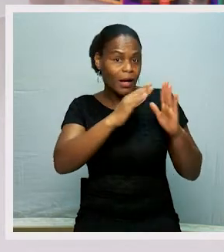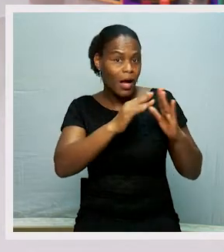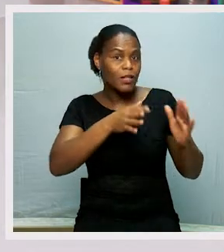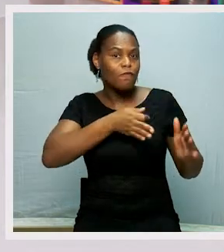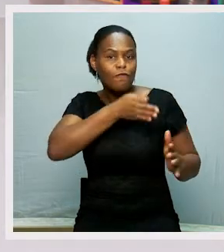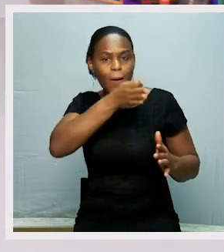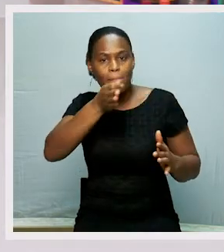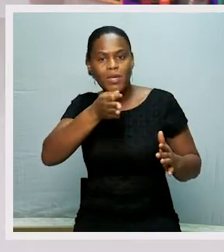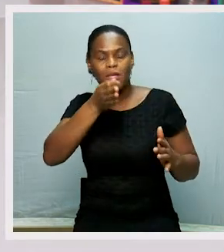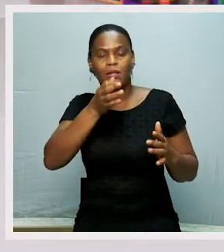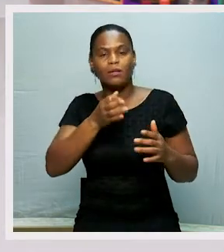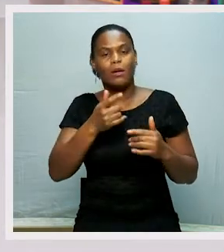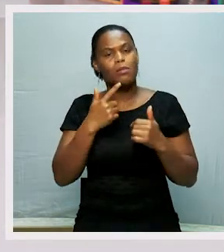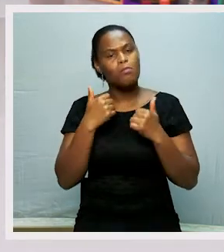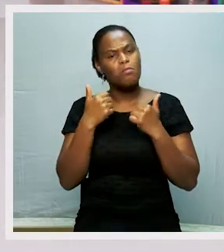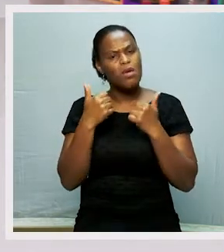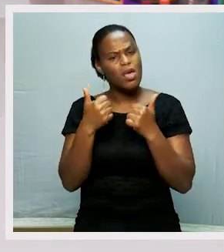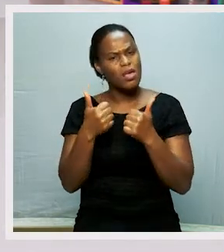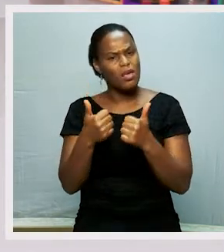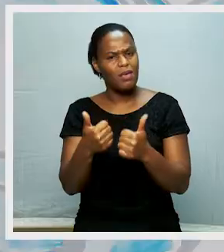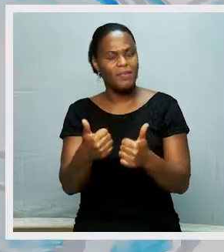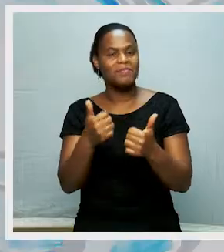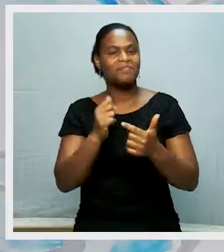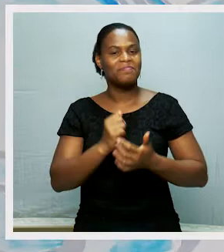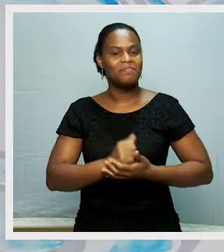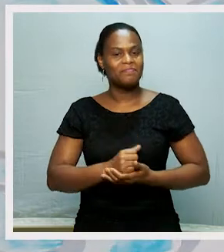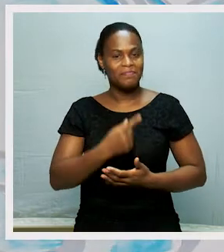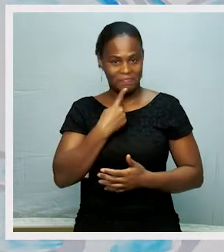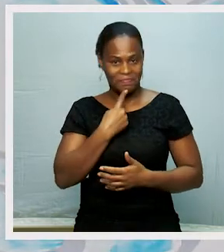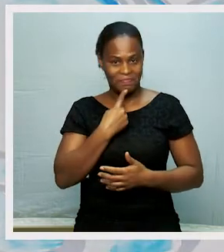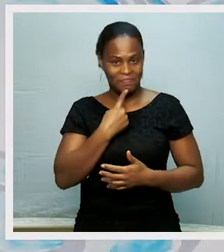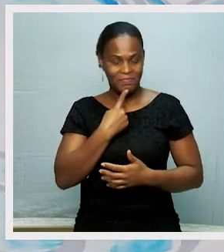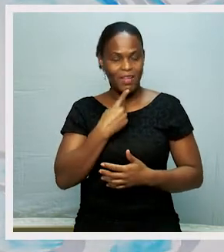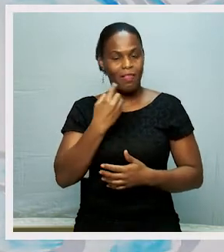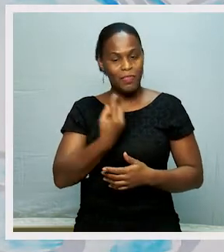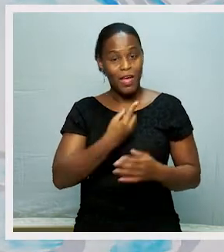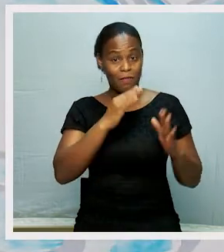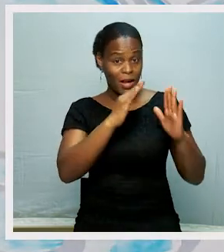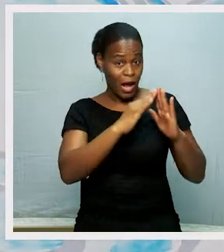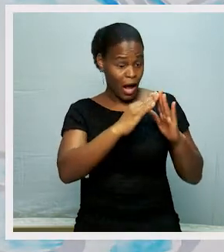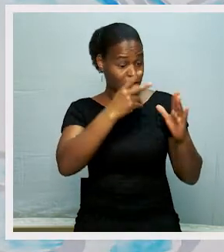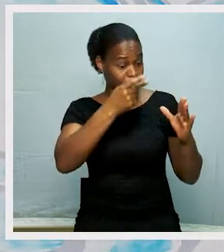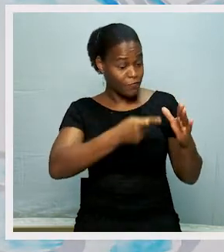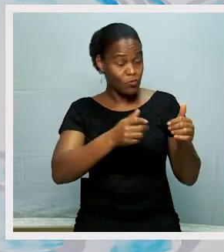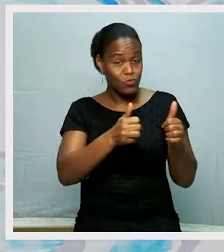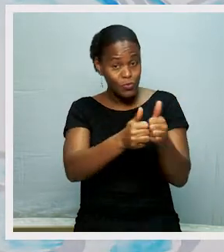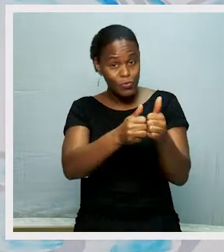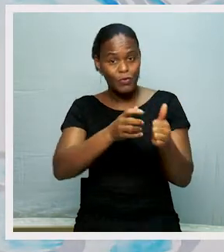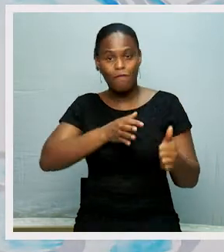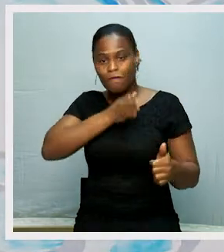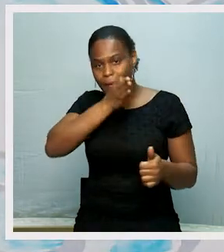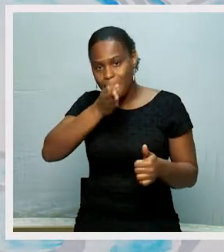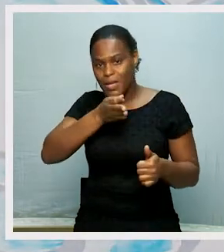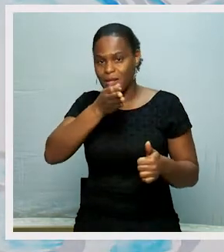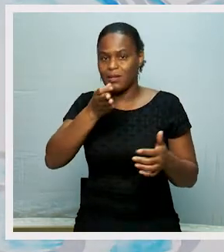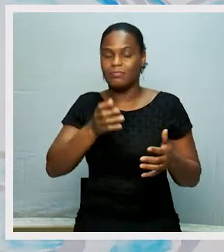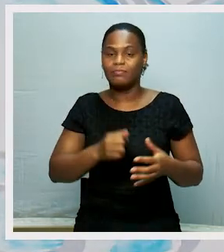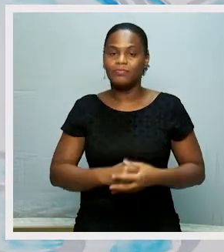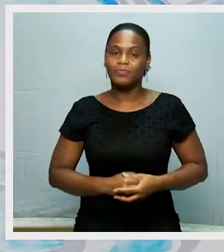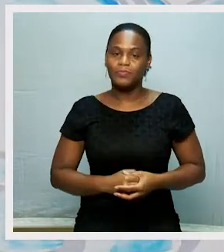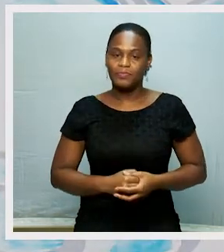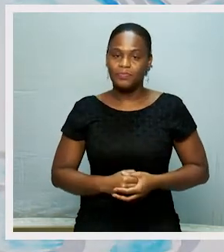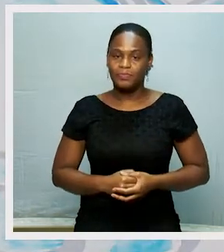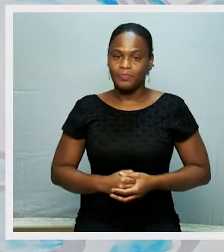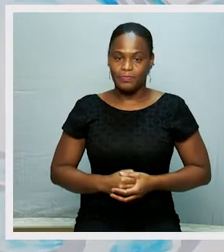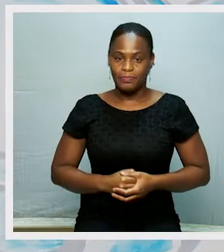família, em casa e muito bem, é isso mesmo, devemos estar em casa com a nossa família.